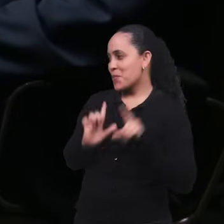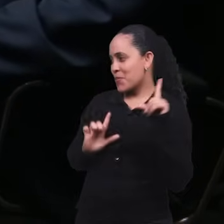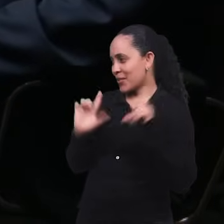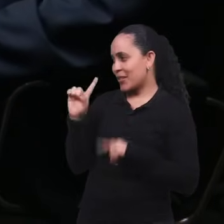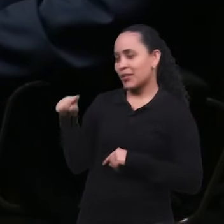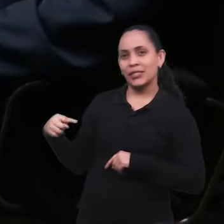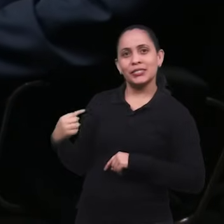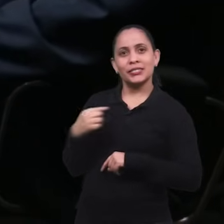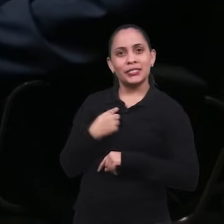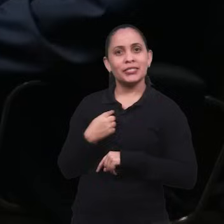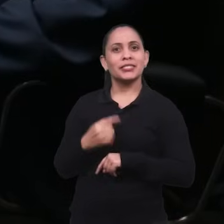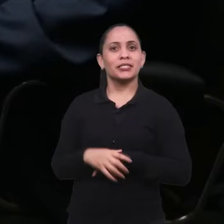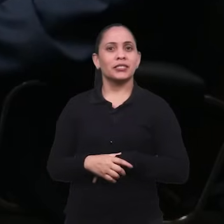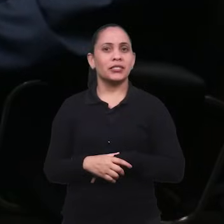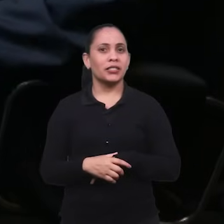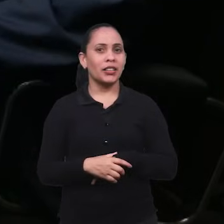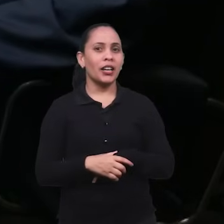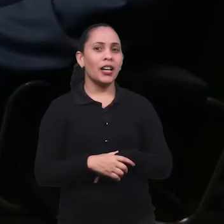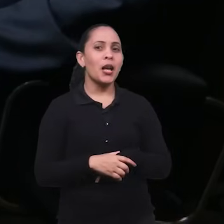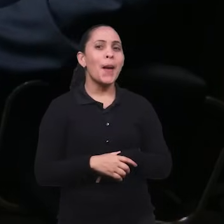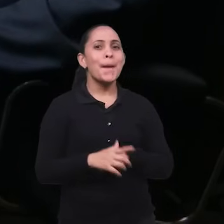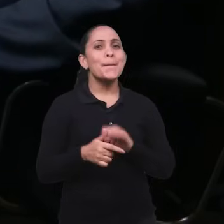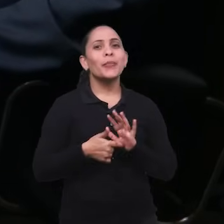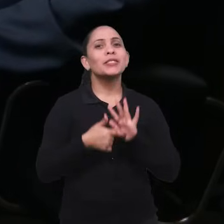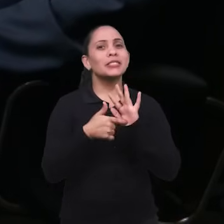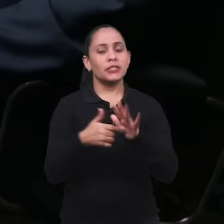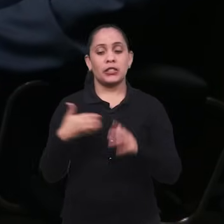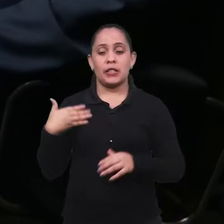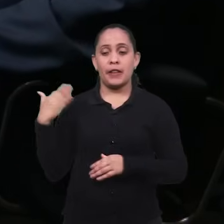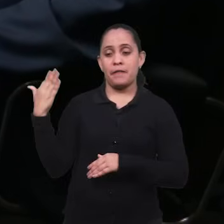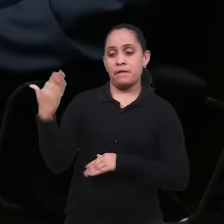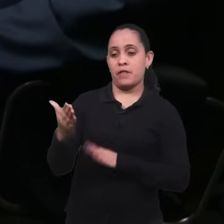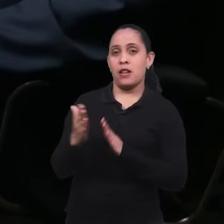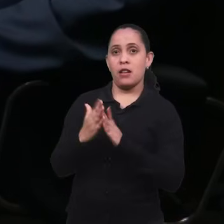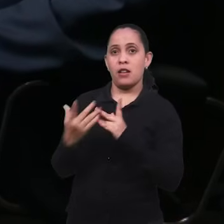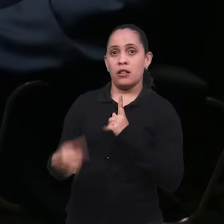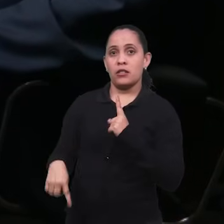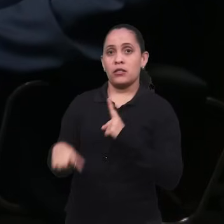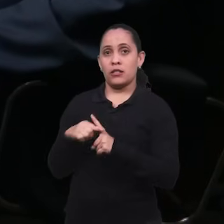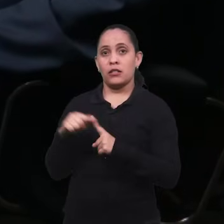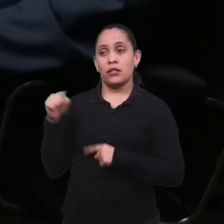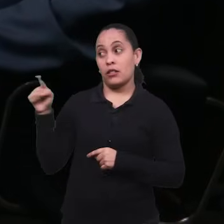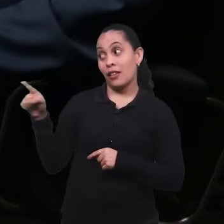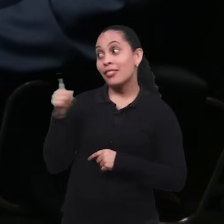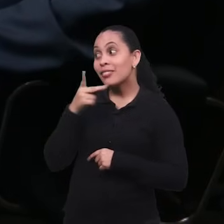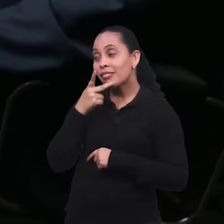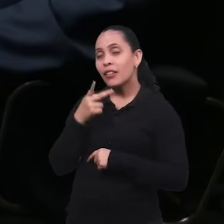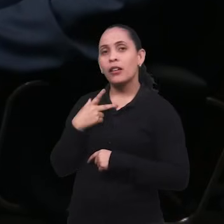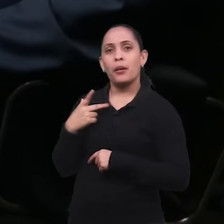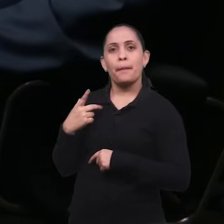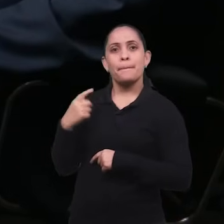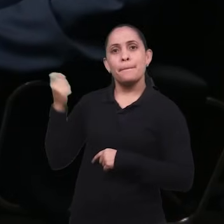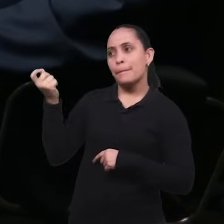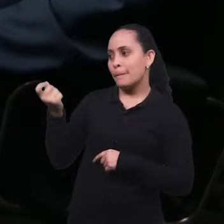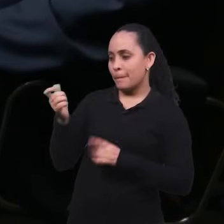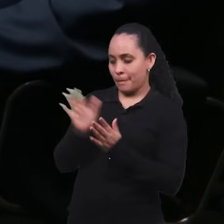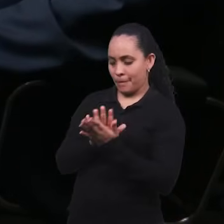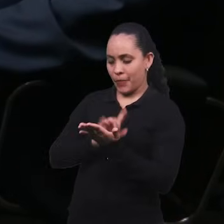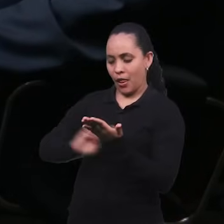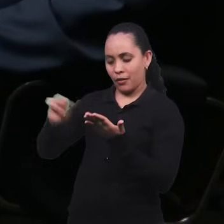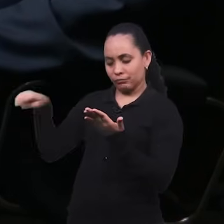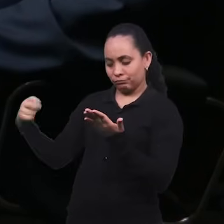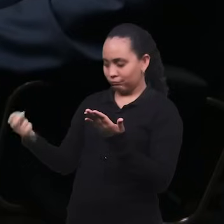Inclusive tem um programa nosso, se não me falha a memória, Isso. em que você vai à igreja, com uma experiência há poucos dias, de uma